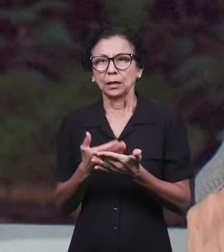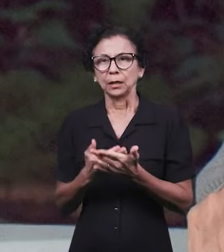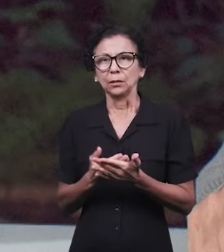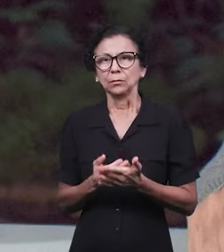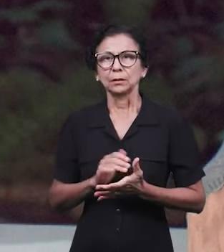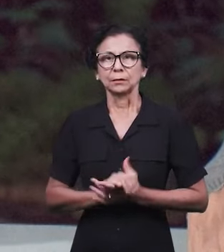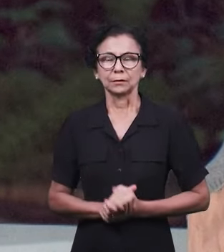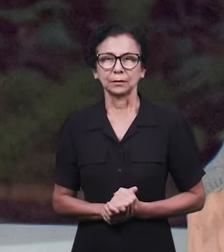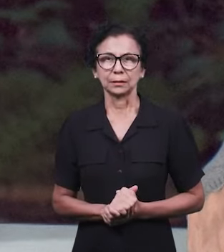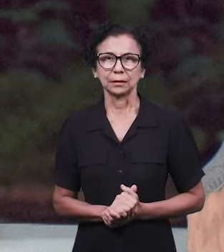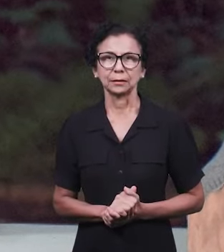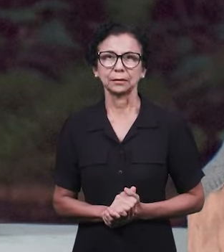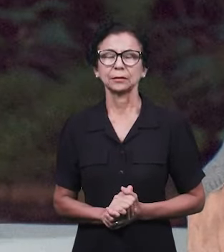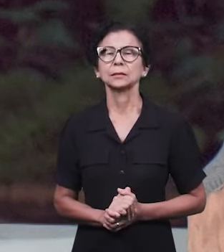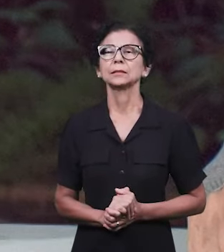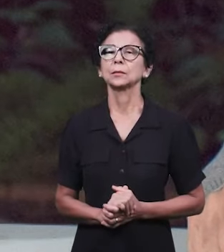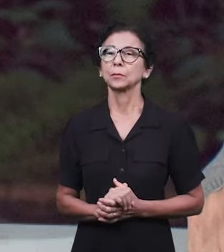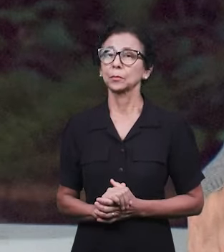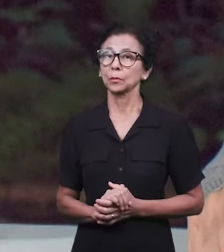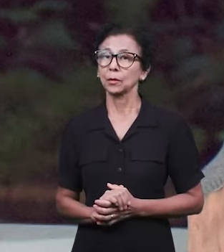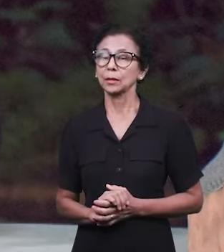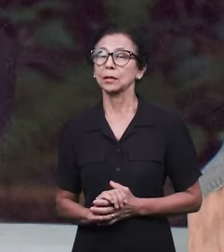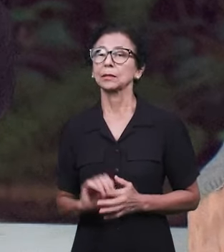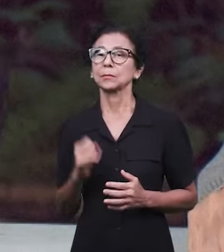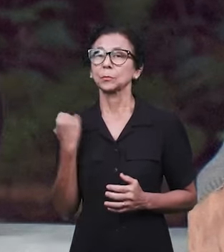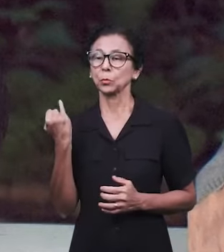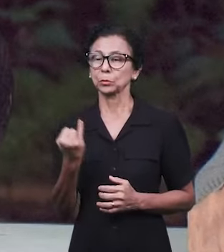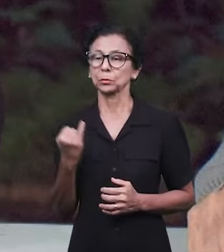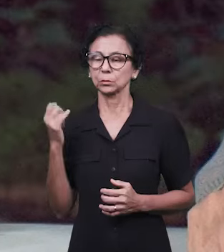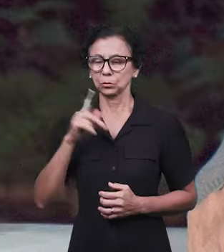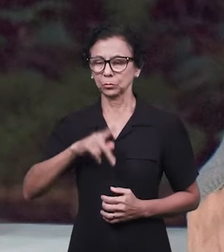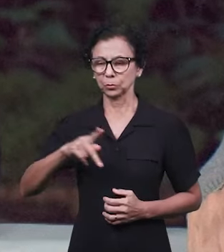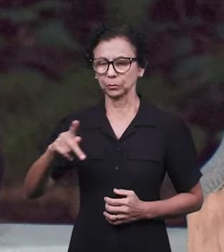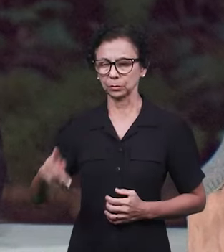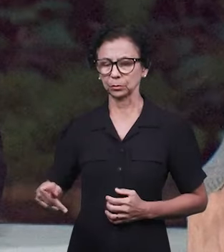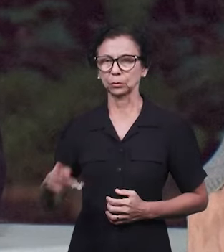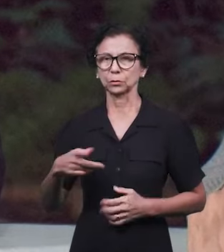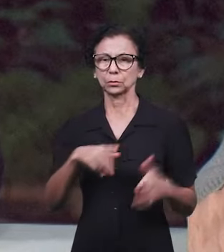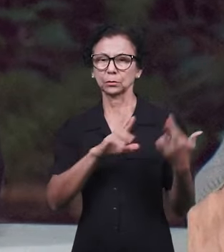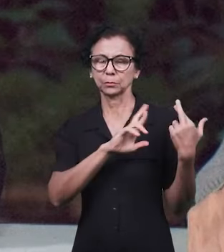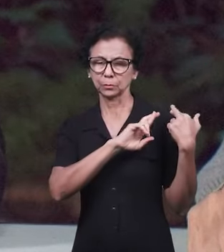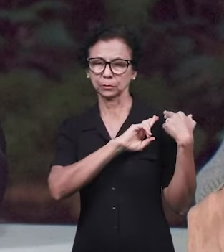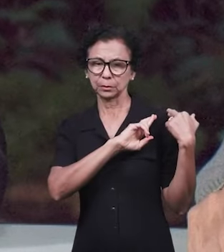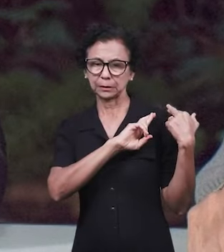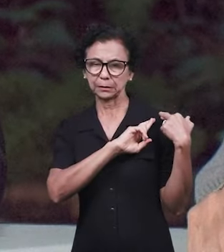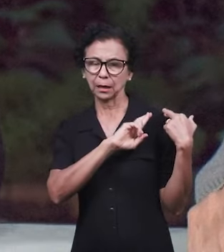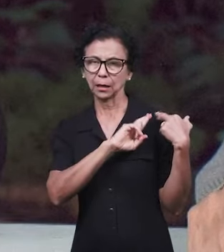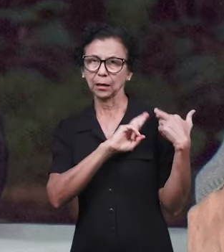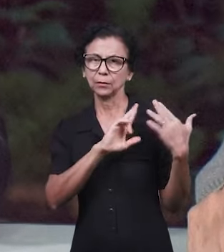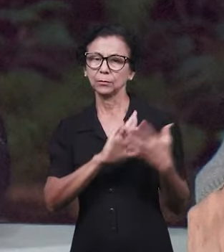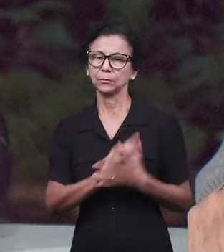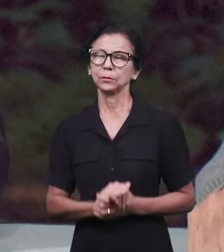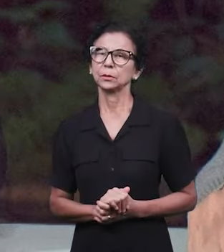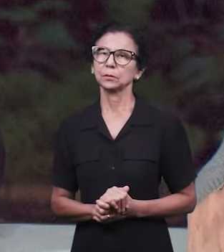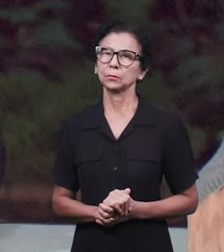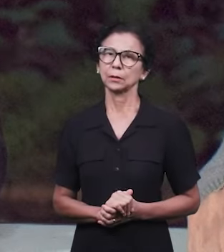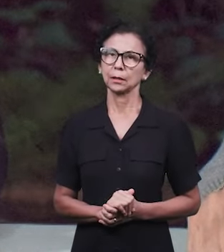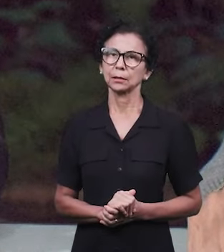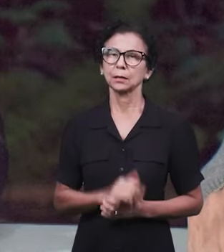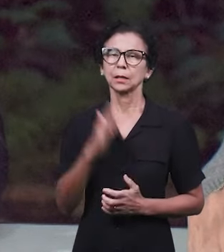pastor, que nossa dependência é no Senhor. Espírito Santo faz. A partir do momento que nós